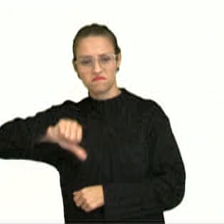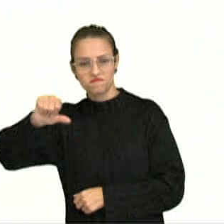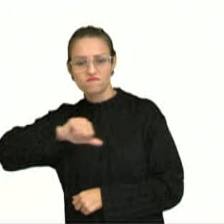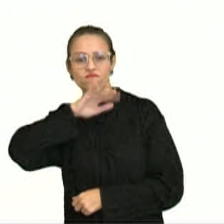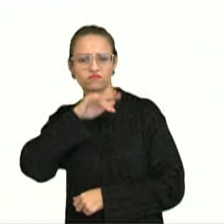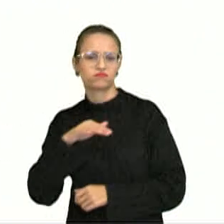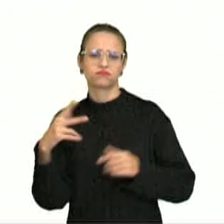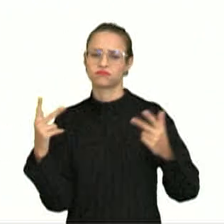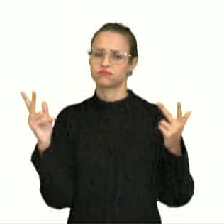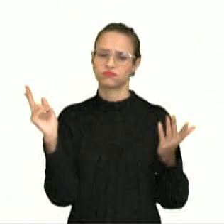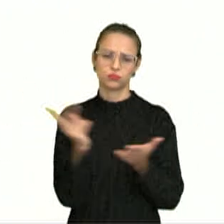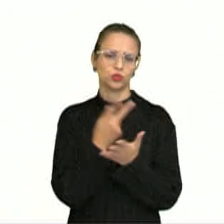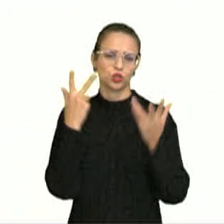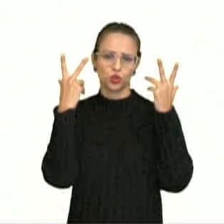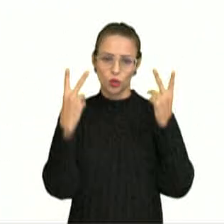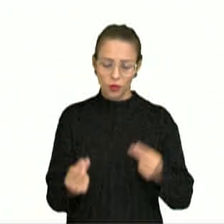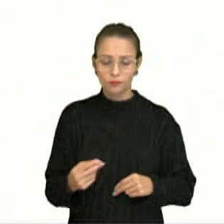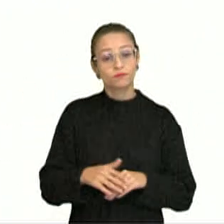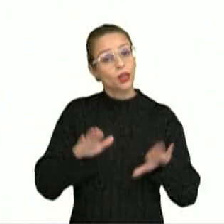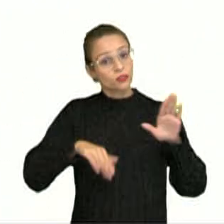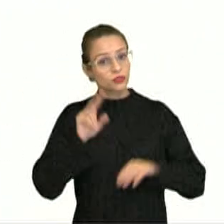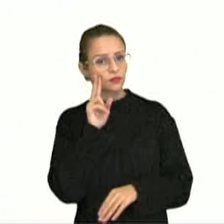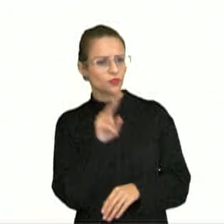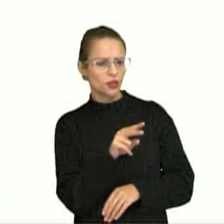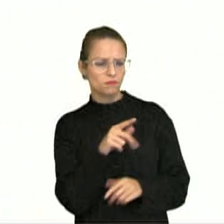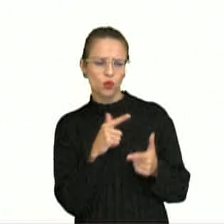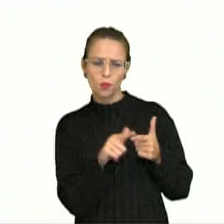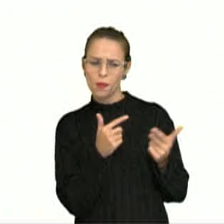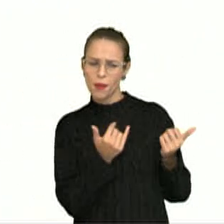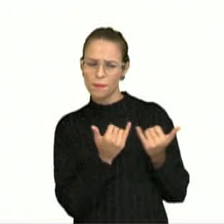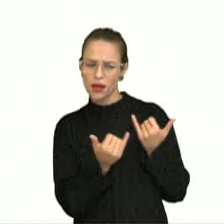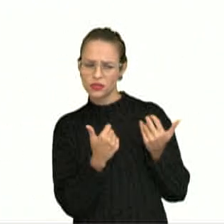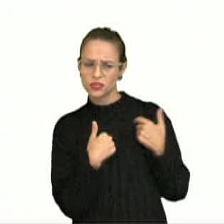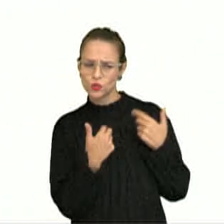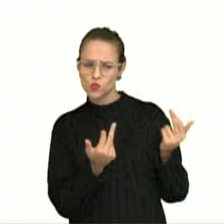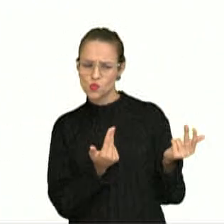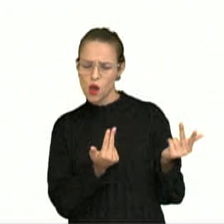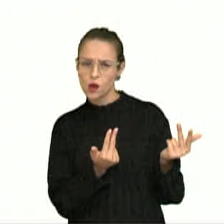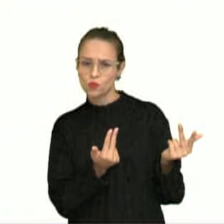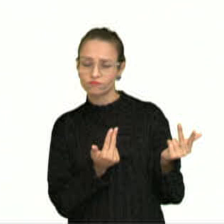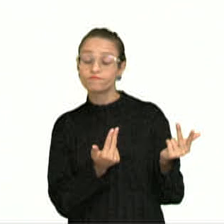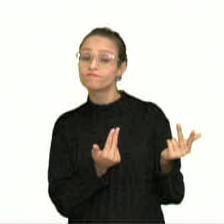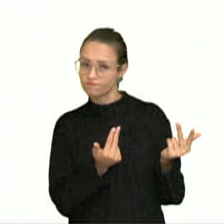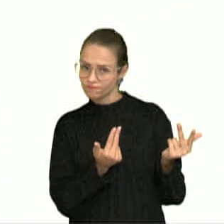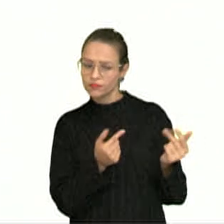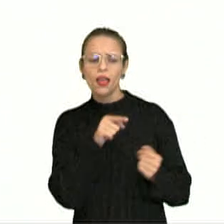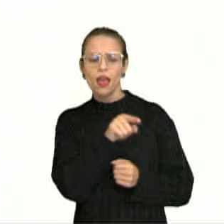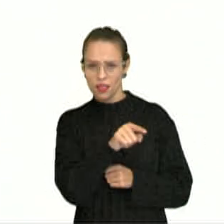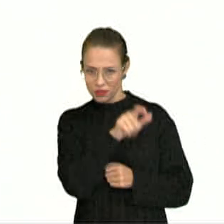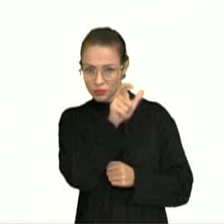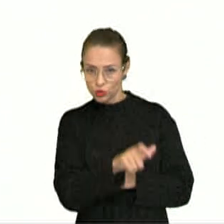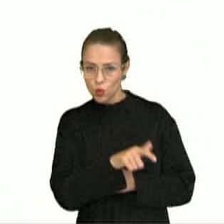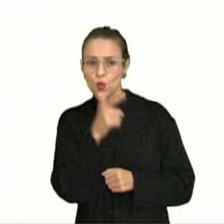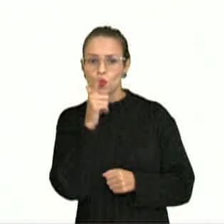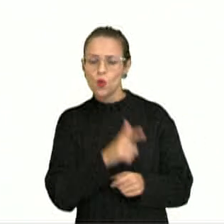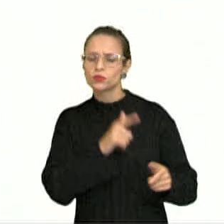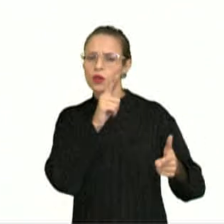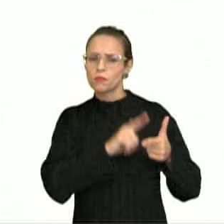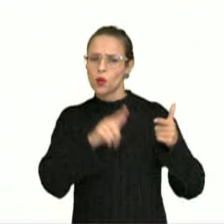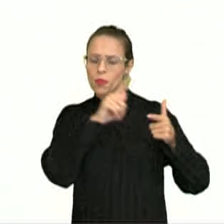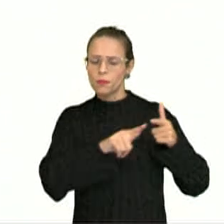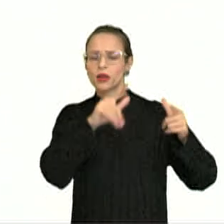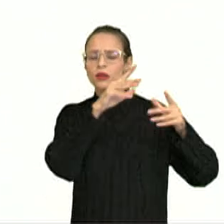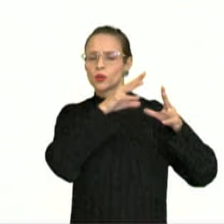Às vezes, você pode observar alguém que passou por um problema semelhante ao seu. E aí você pode observar o seguinte, essa pessoa conseguiu sair